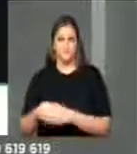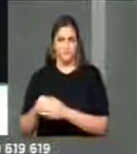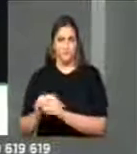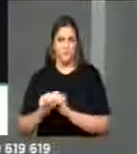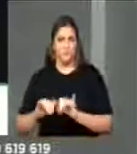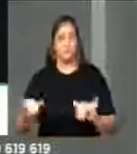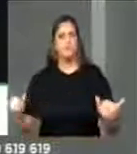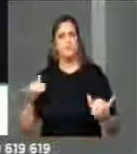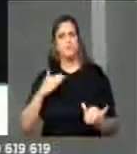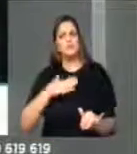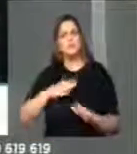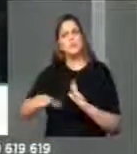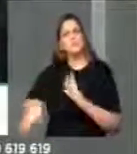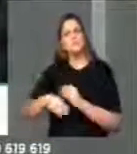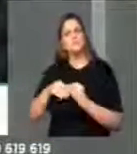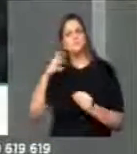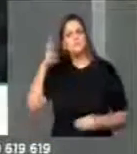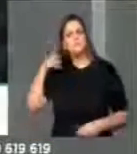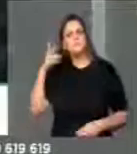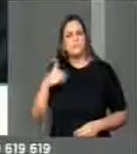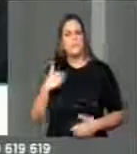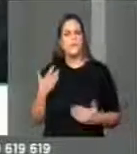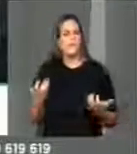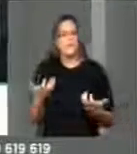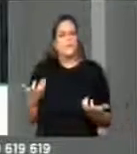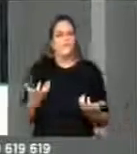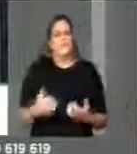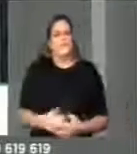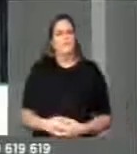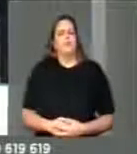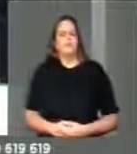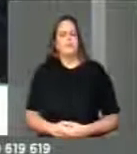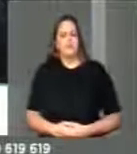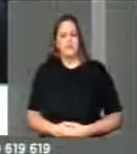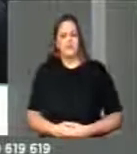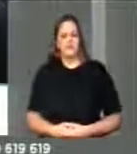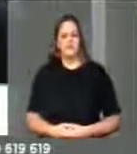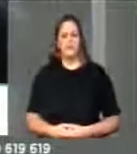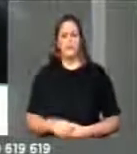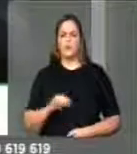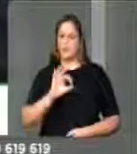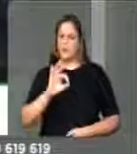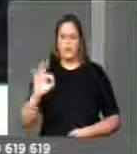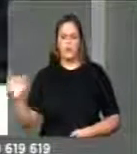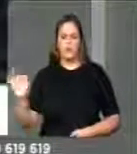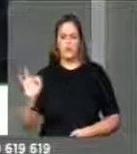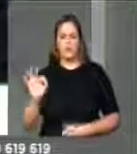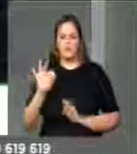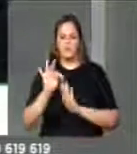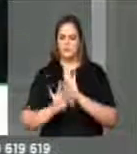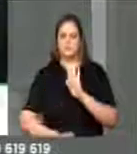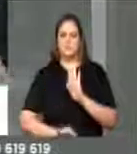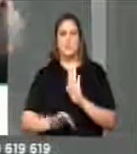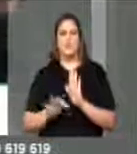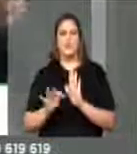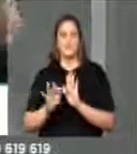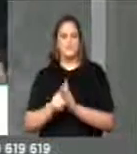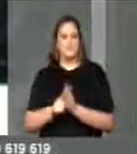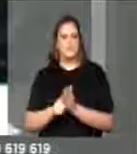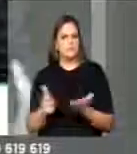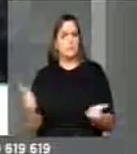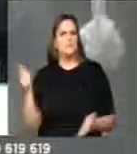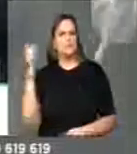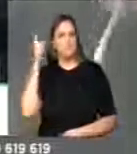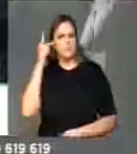complemente o meu discurso, de excelente iniciativa que o Estado de São Paulo, um dos maiores jornais desse país, fez